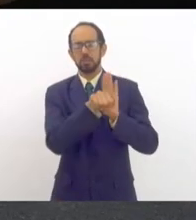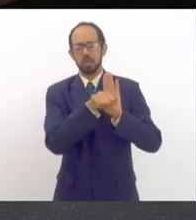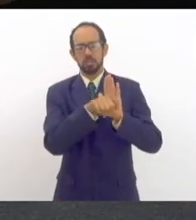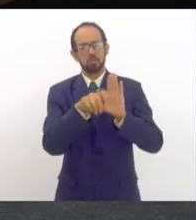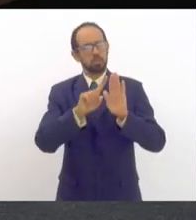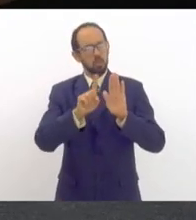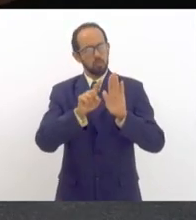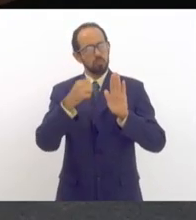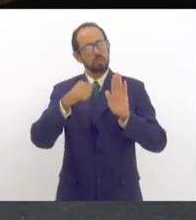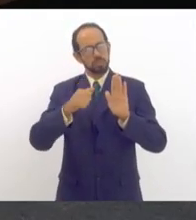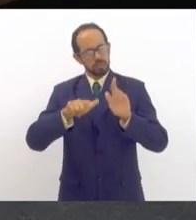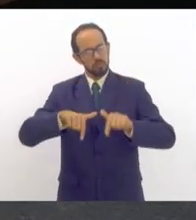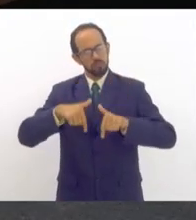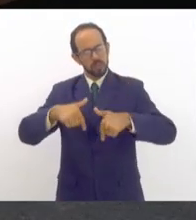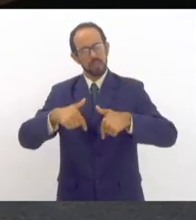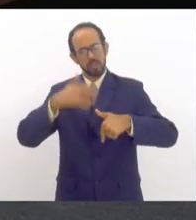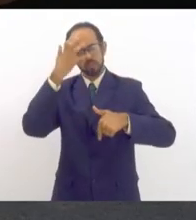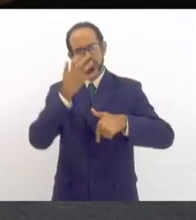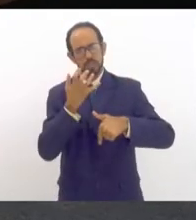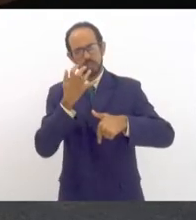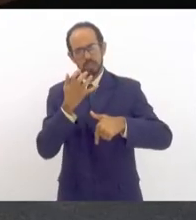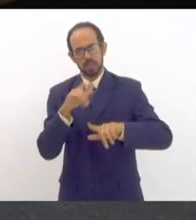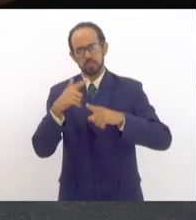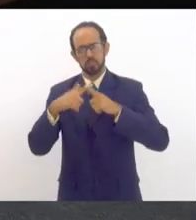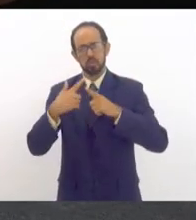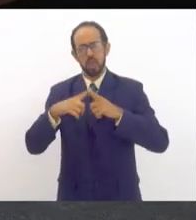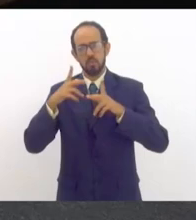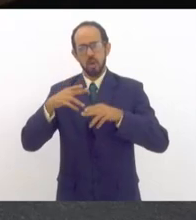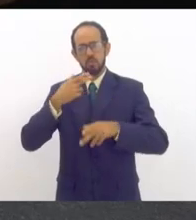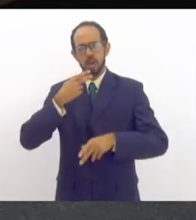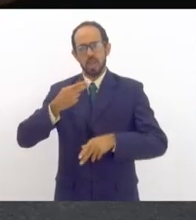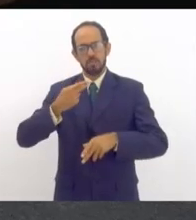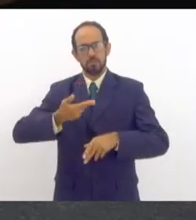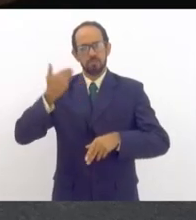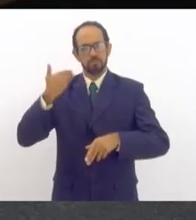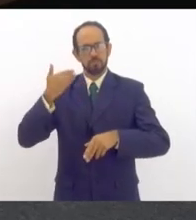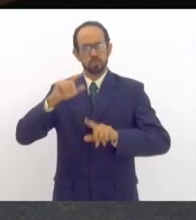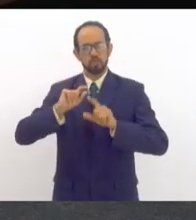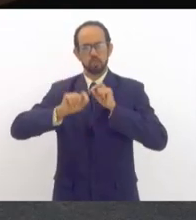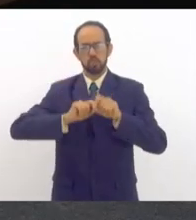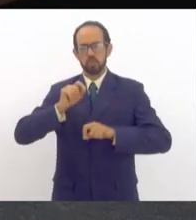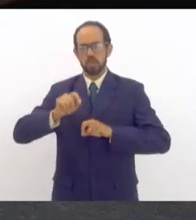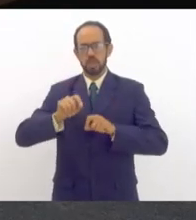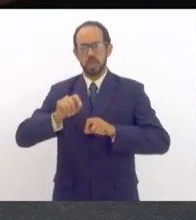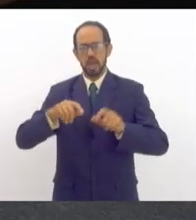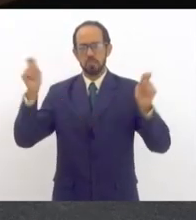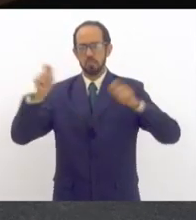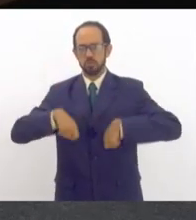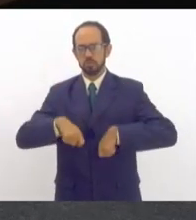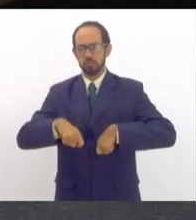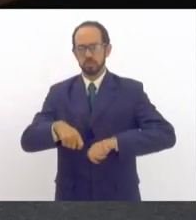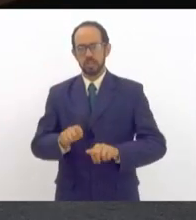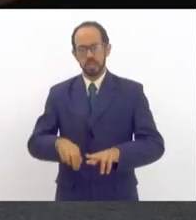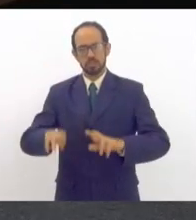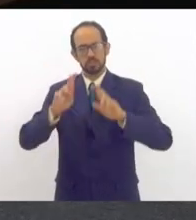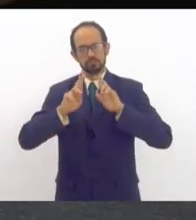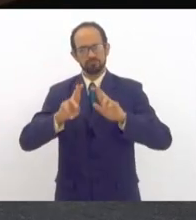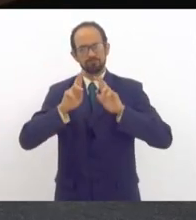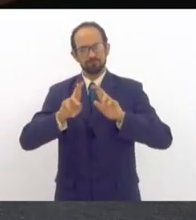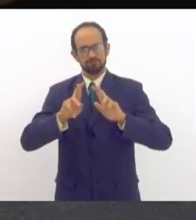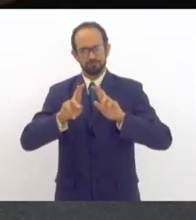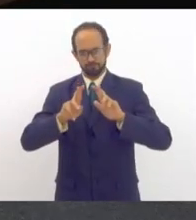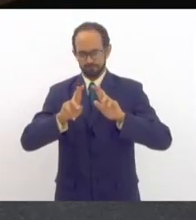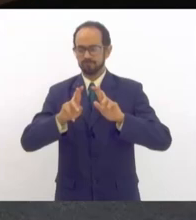enfrentada com seriedade porque como eu disse o que tá em jogo é a possibilidade de esperança é